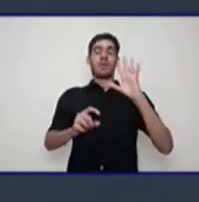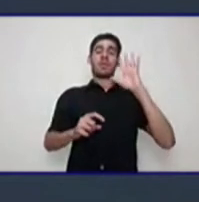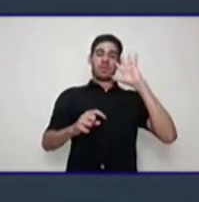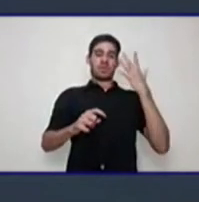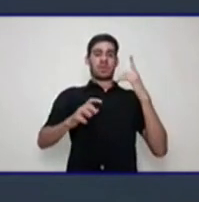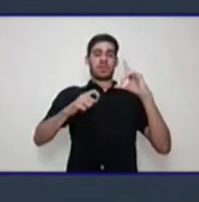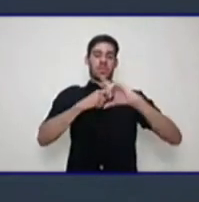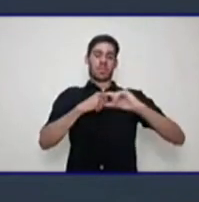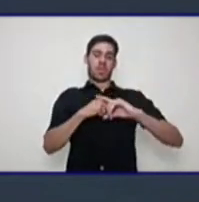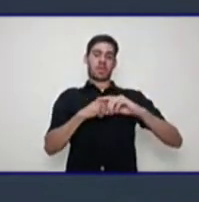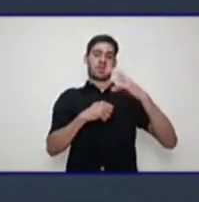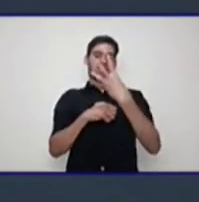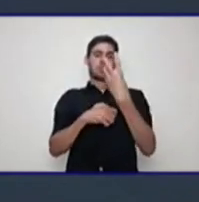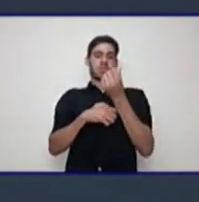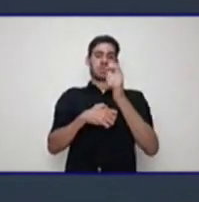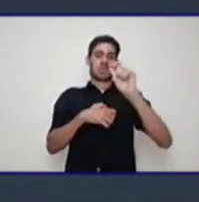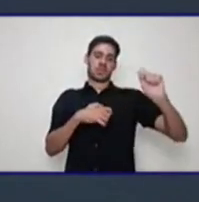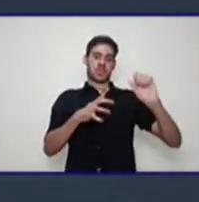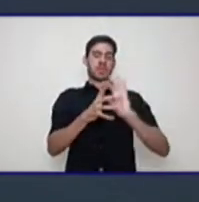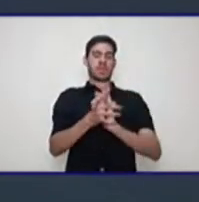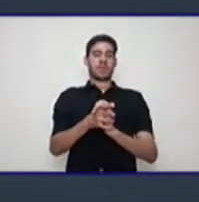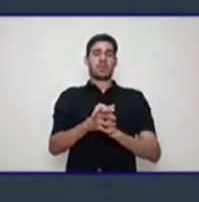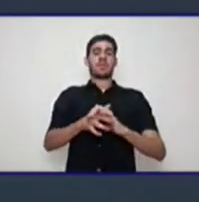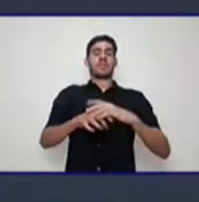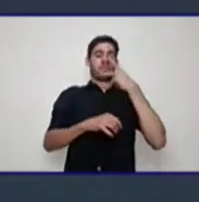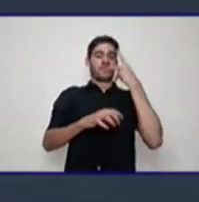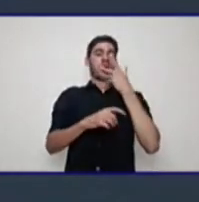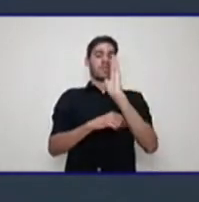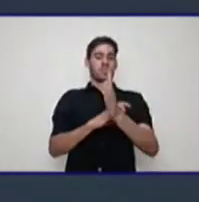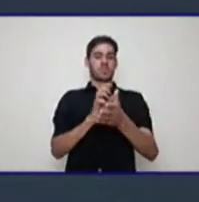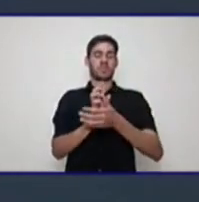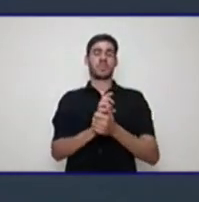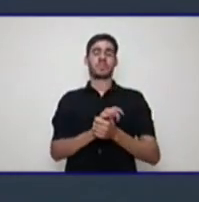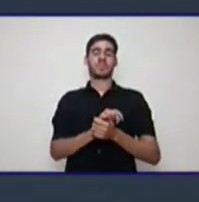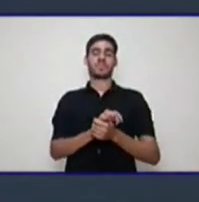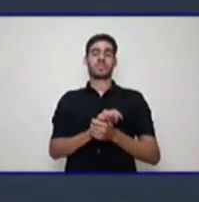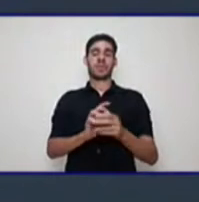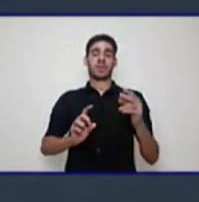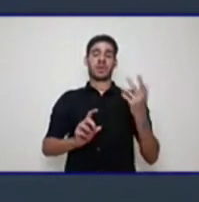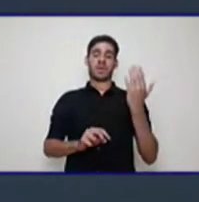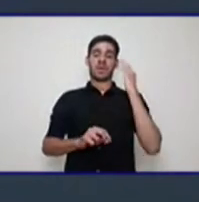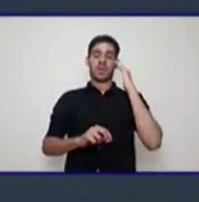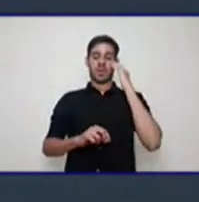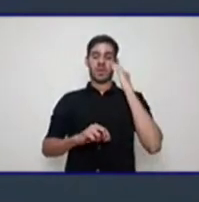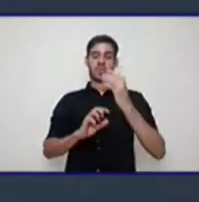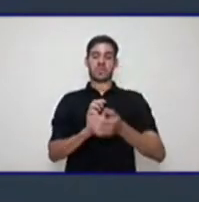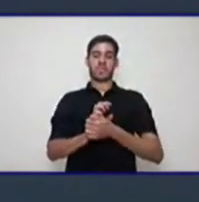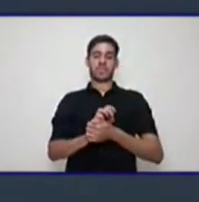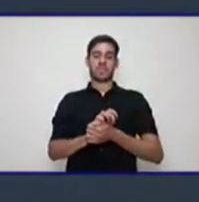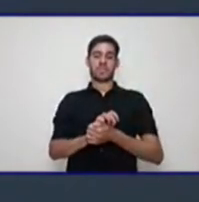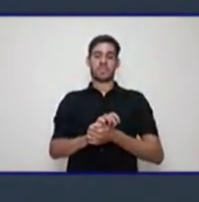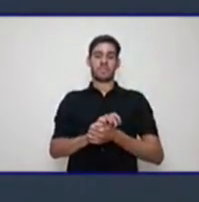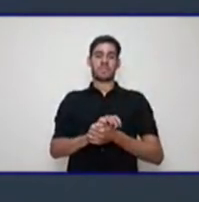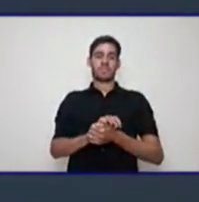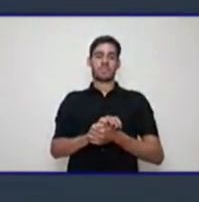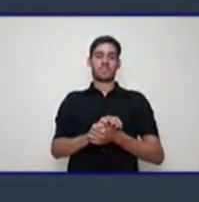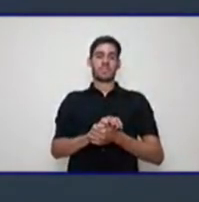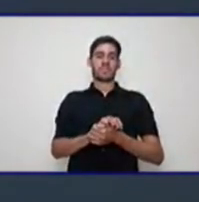artigo 36A já mencionado. Entendo, portanto, que é